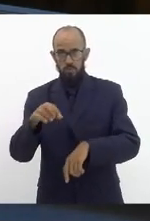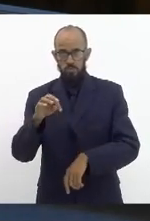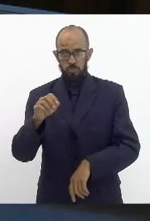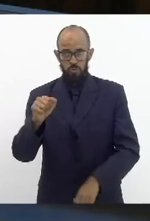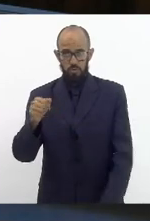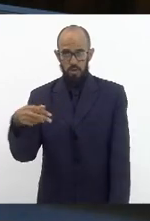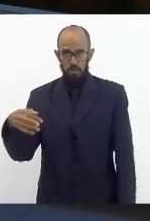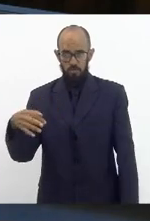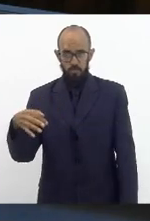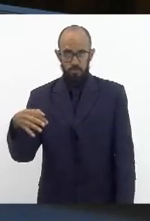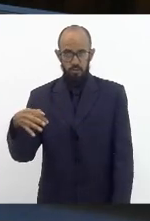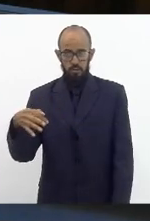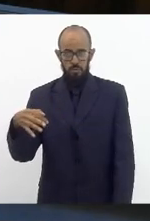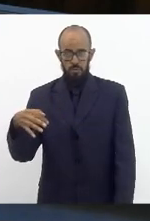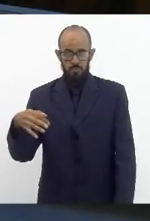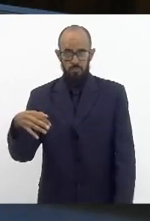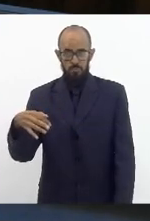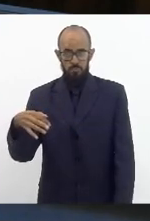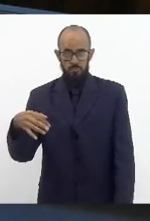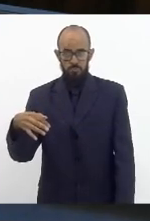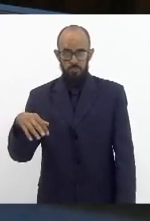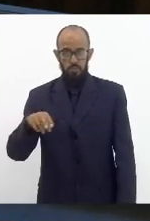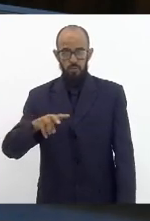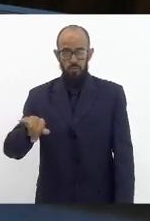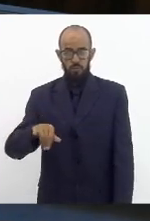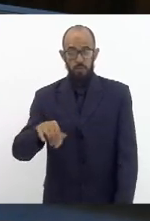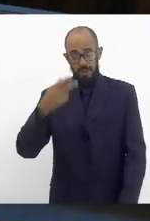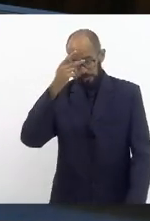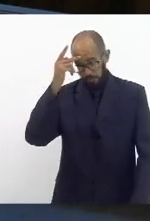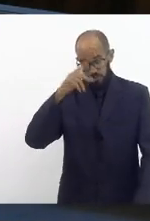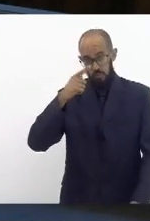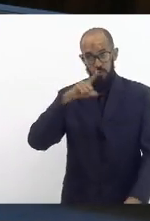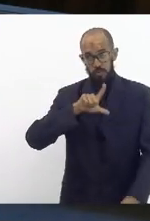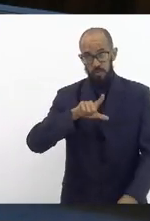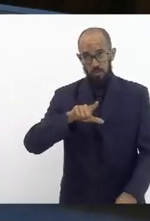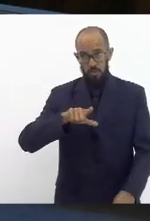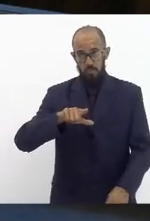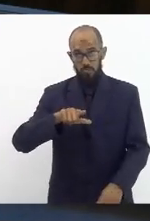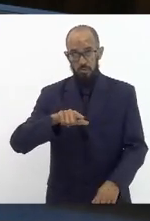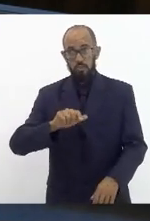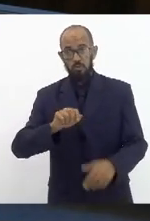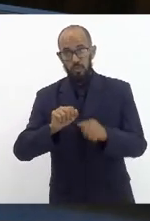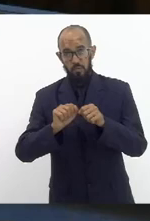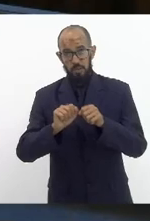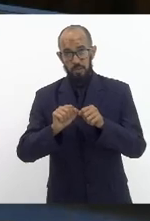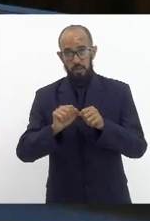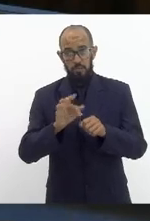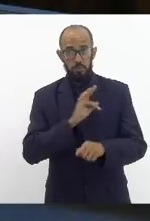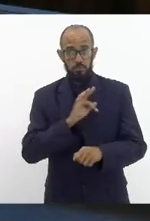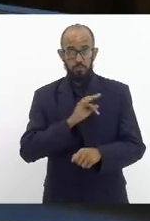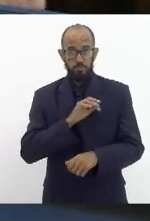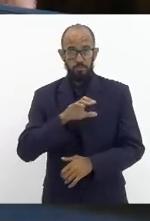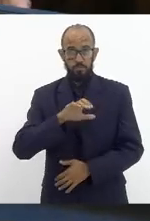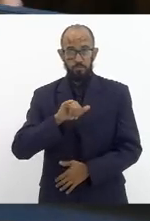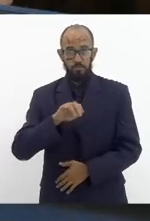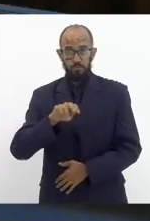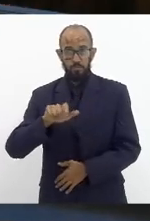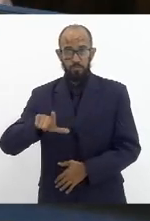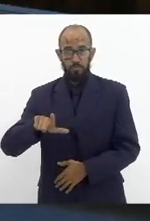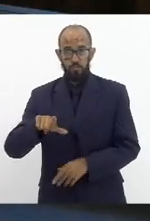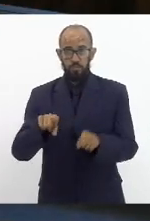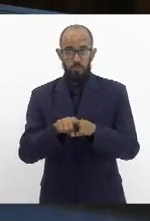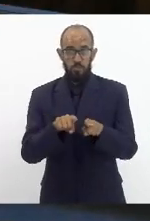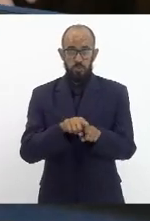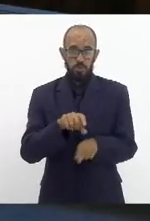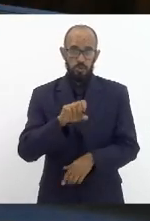que serão contemplados com o fim da cláusula de barreira. Isso vai se aplicar ao concurso da Polícia Civil, vai se aplicar ao concurso da SEAP, para a gente